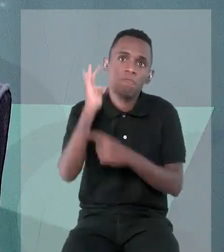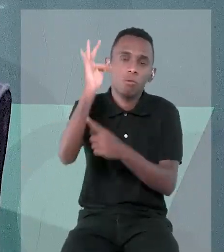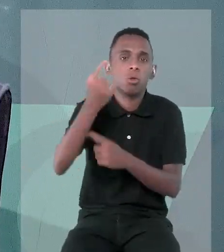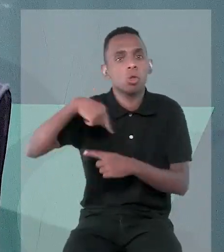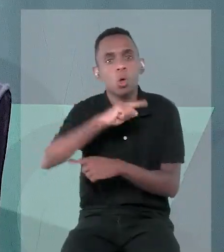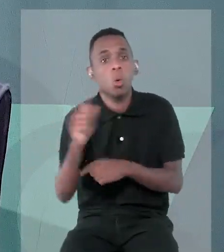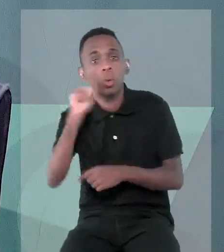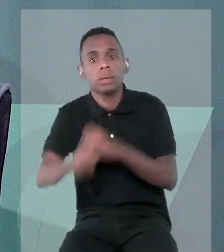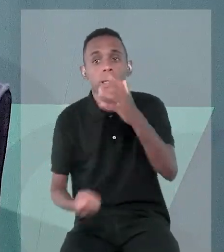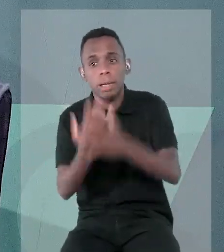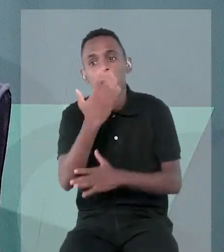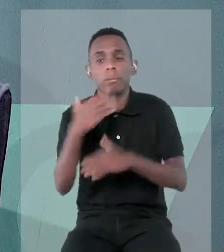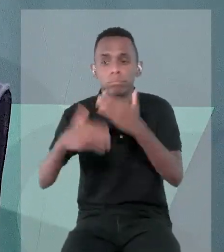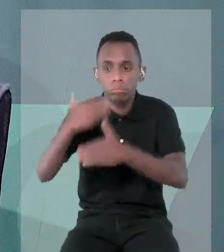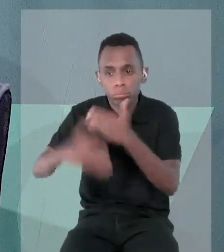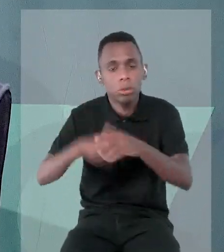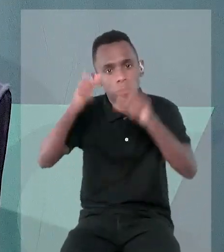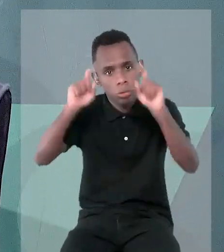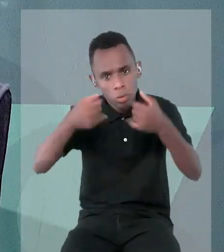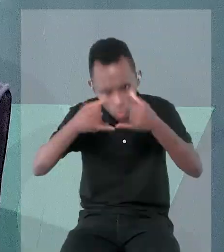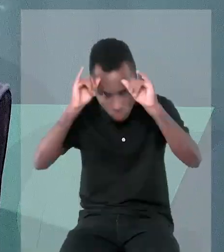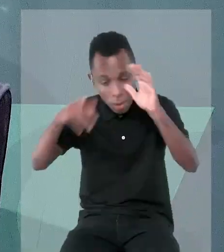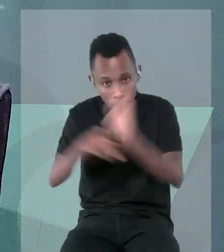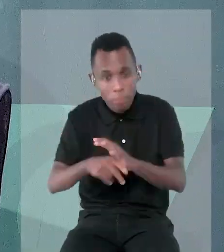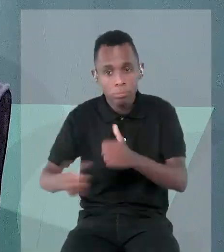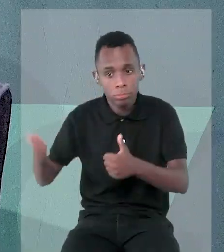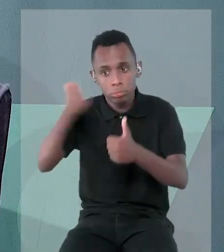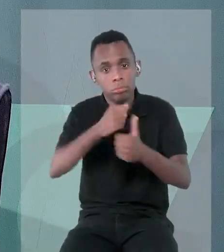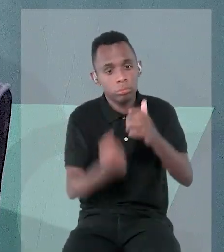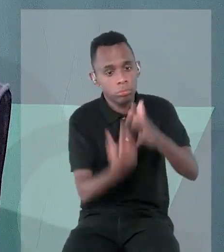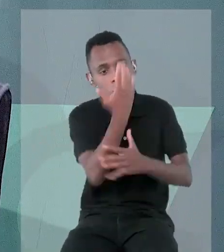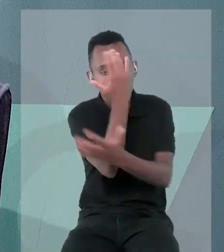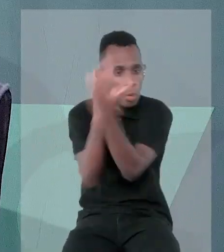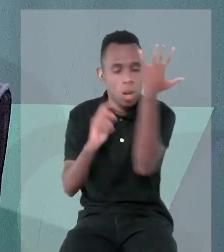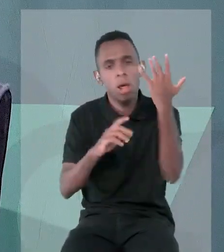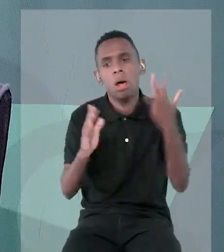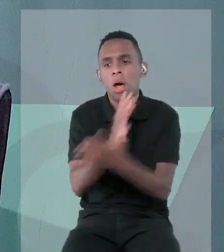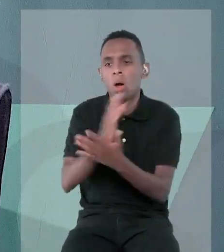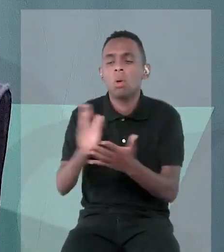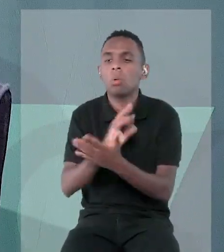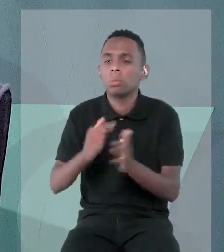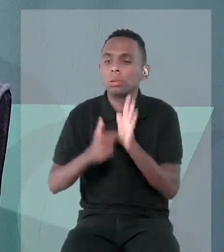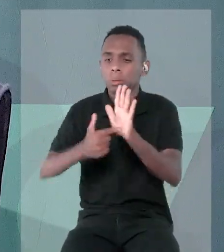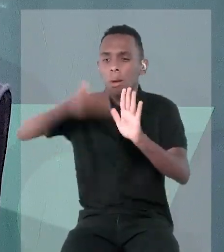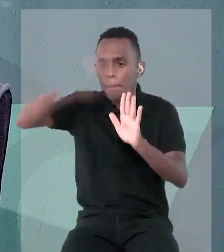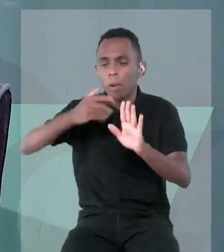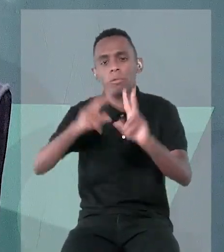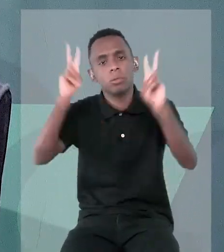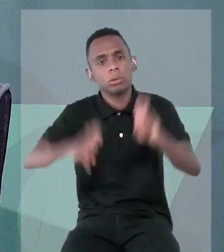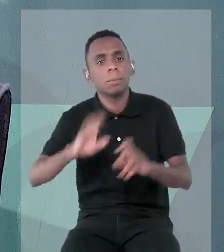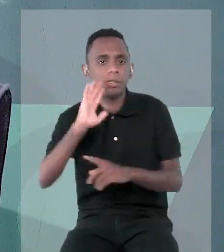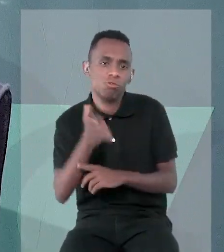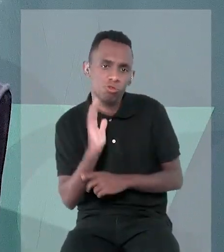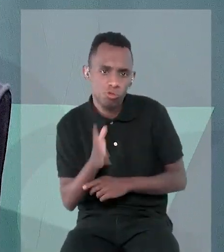a gente consegue criar uma cadeia de produção de gado oriundo do reflorestamento, a gente vai estar respondendo a uma das grandes questões